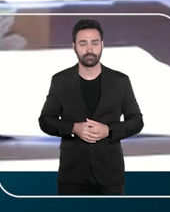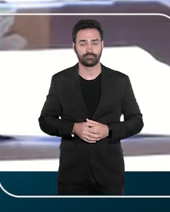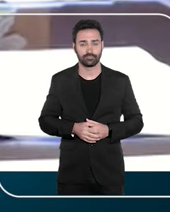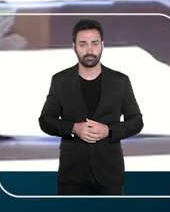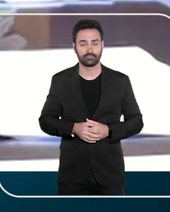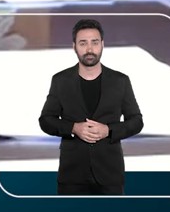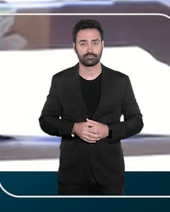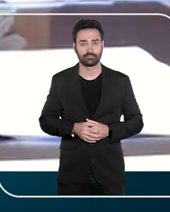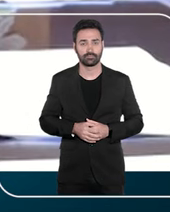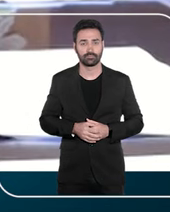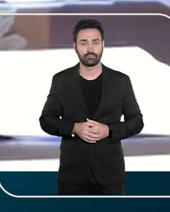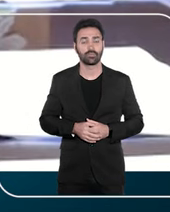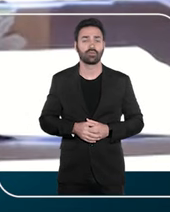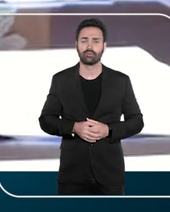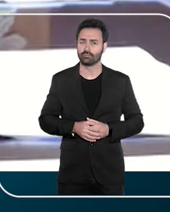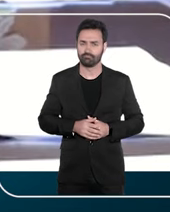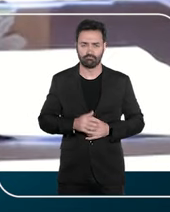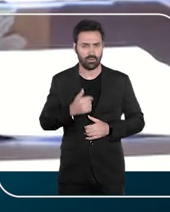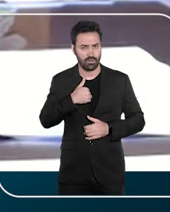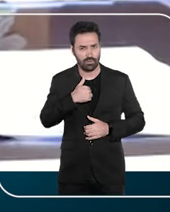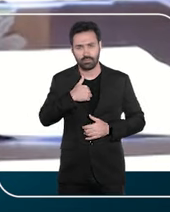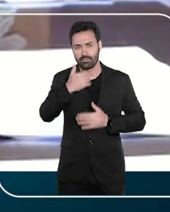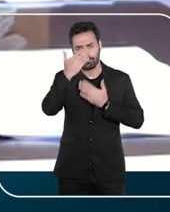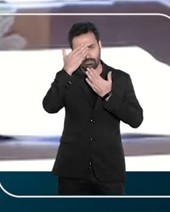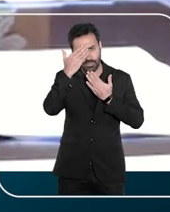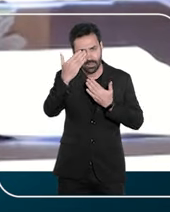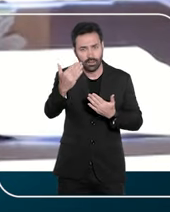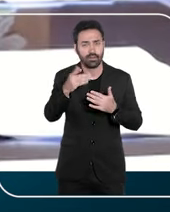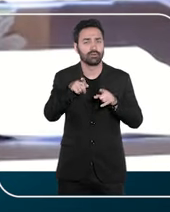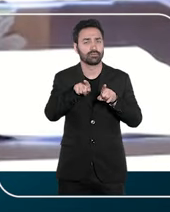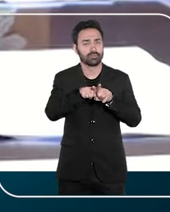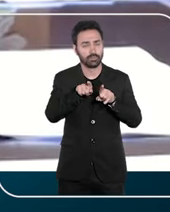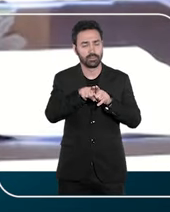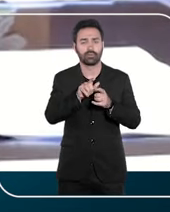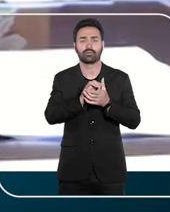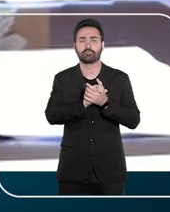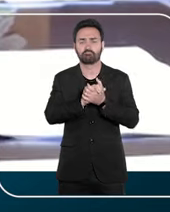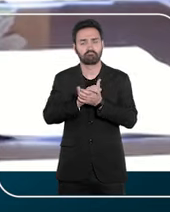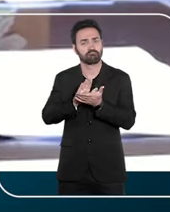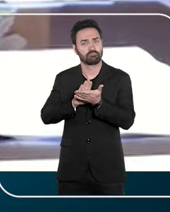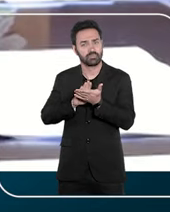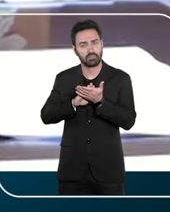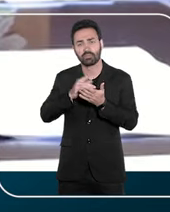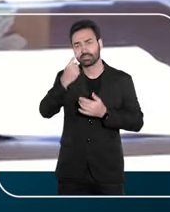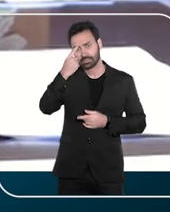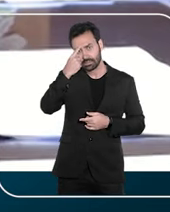Quem deve agradecer sou eu e, mais que isso, eu devo cumprimentar pela iniciativa